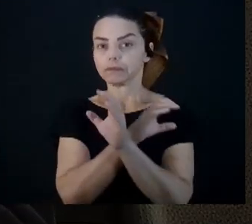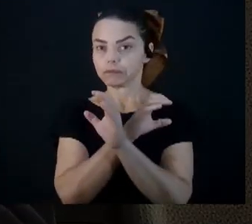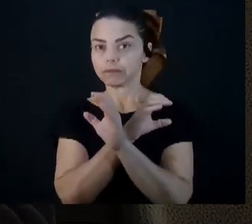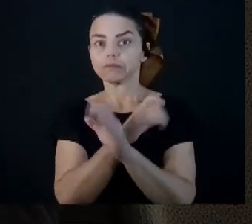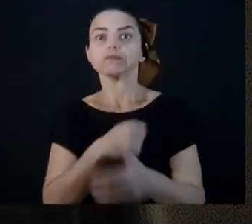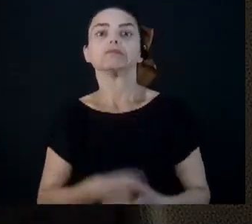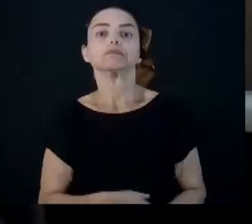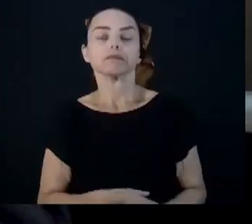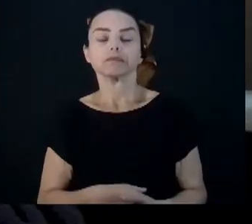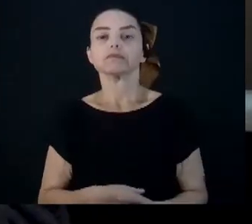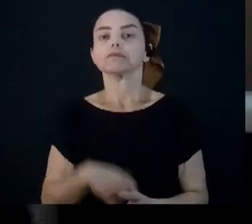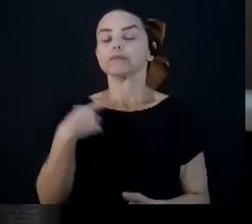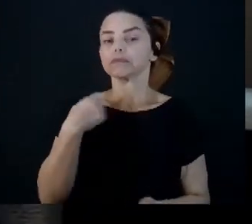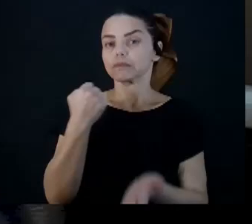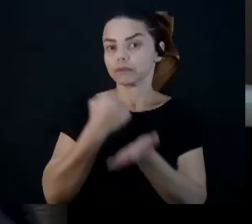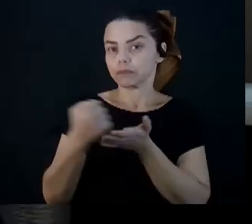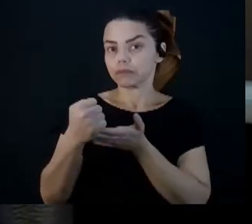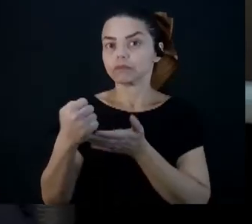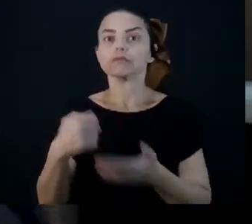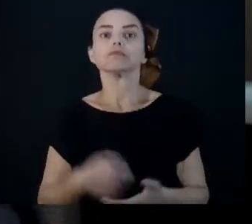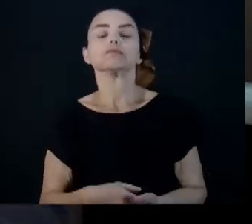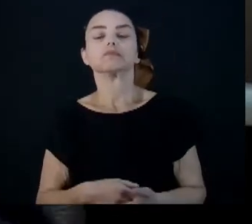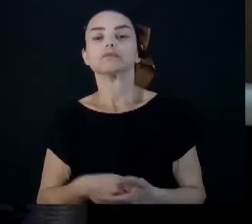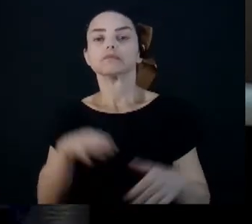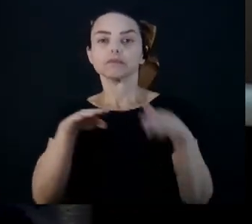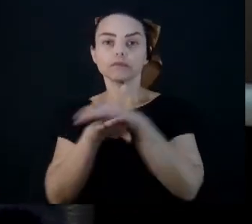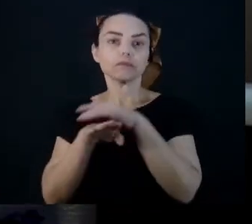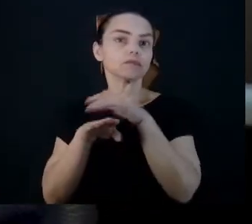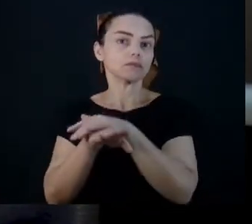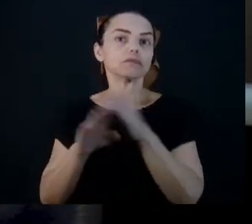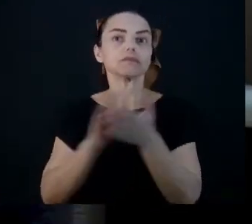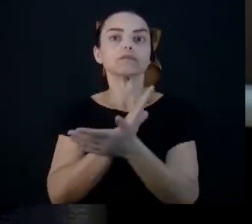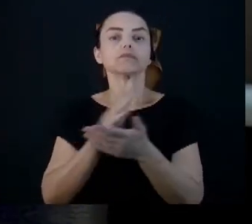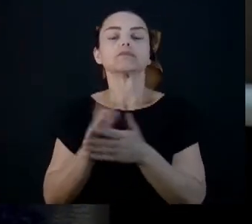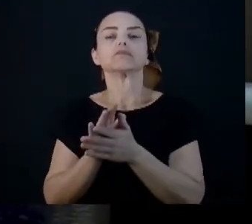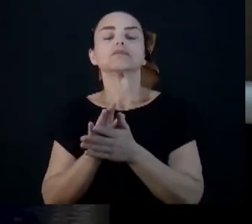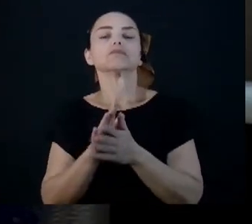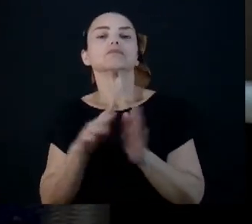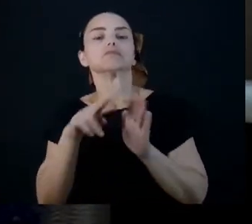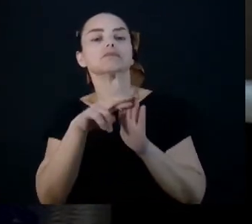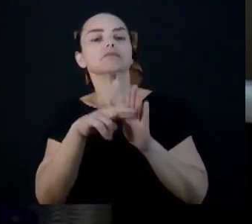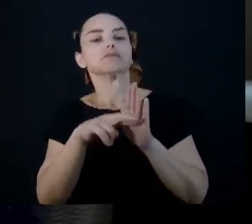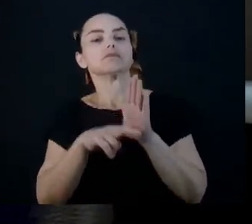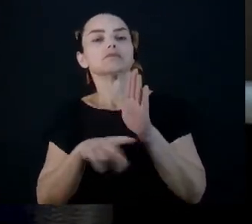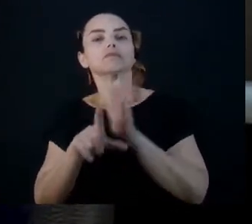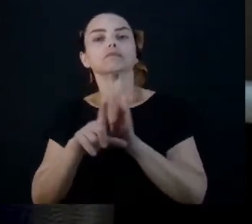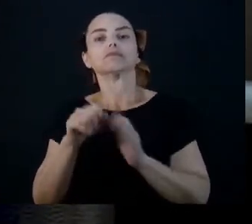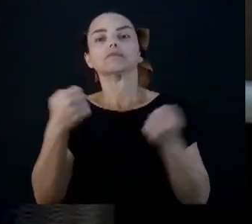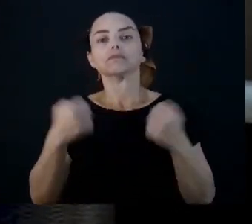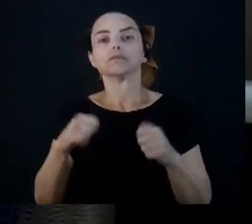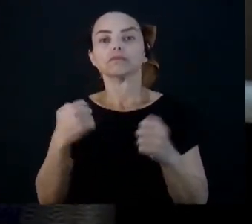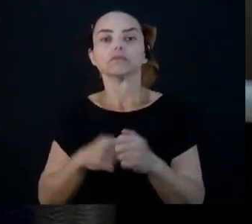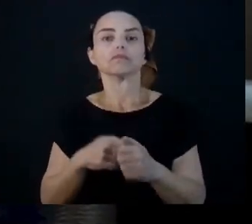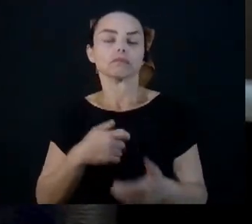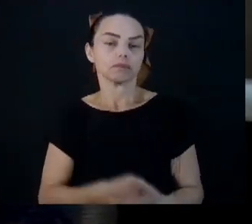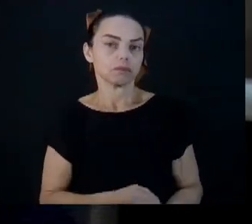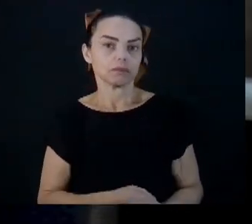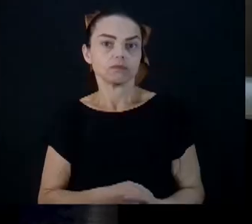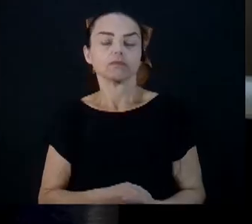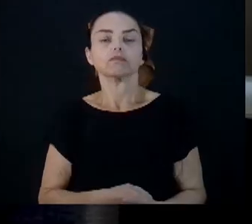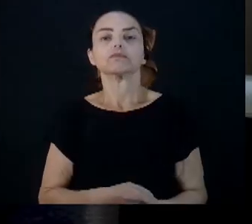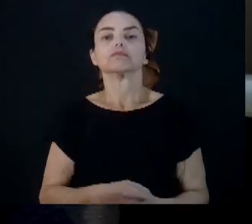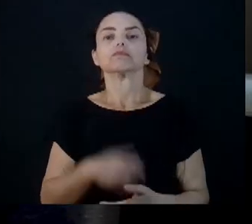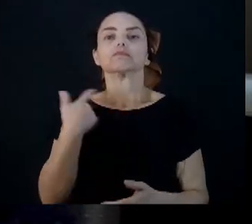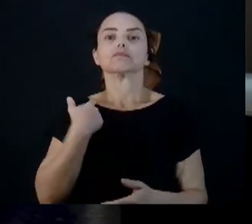estes registros, guardados algumas minúcias ali, alguns procedimentos, eles precisavam constar na Câmara. Então,